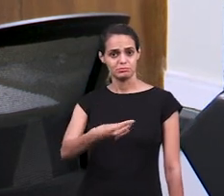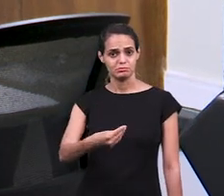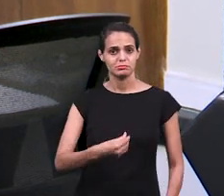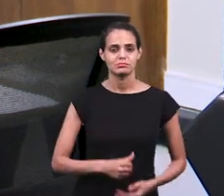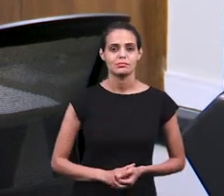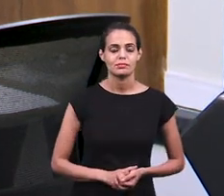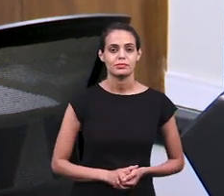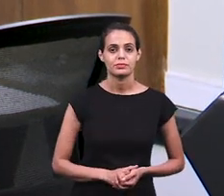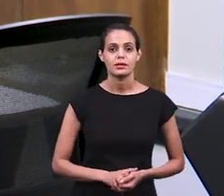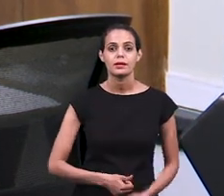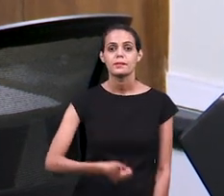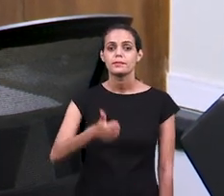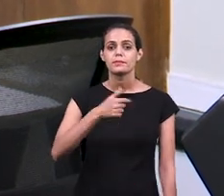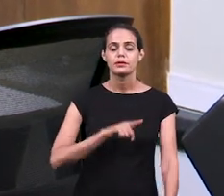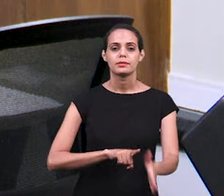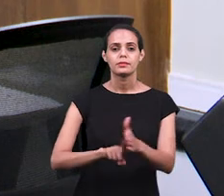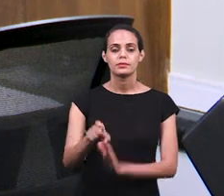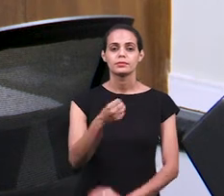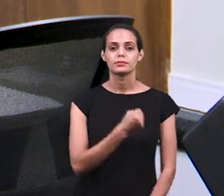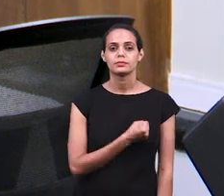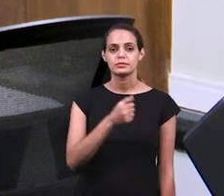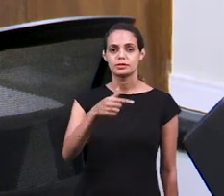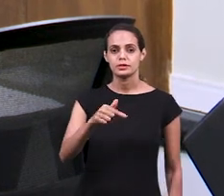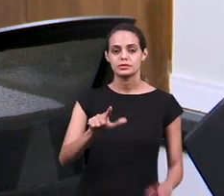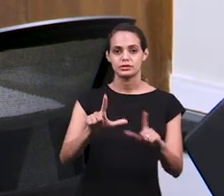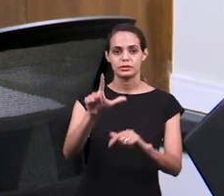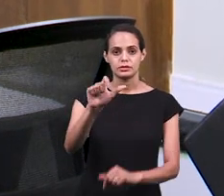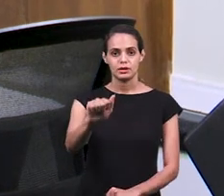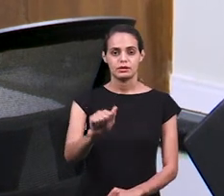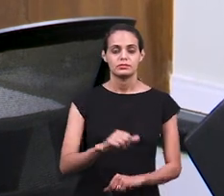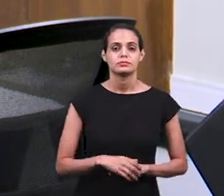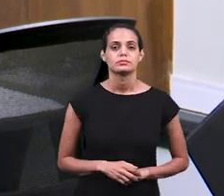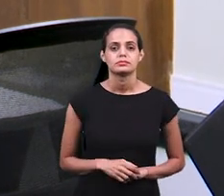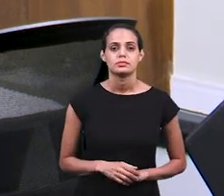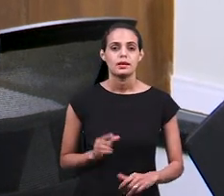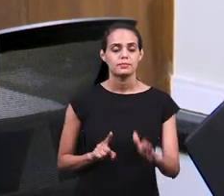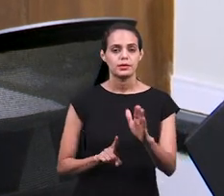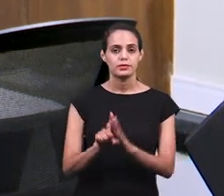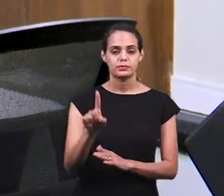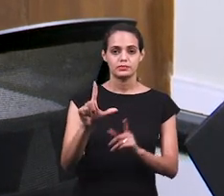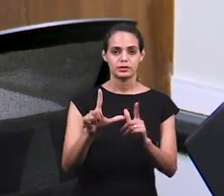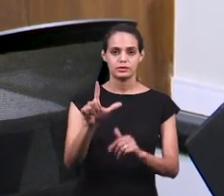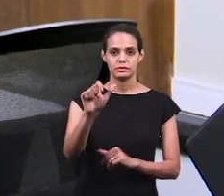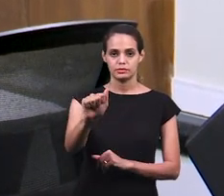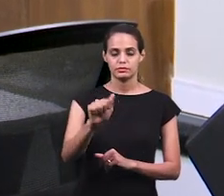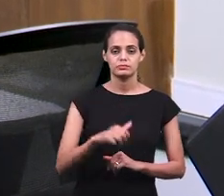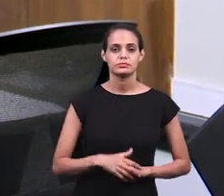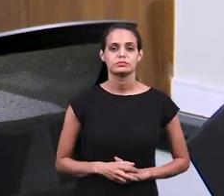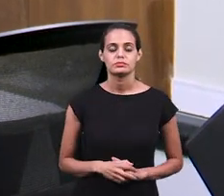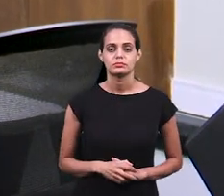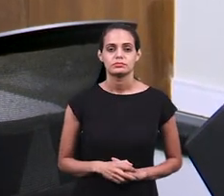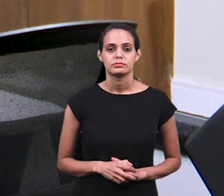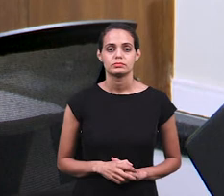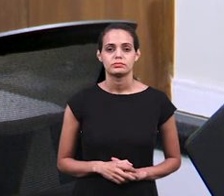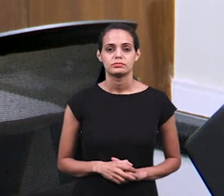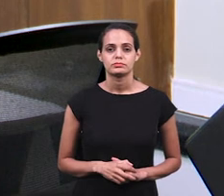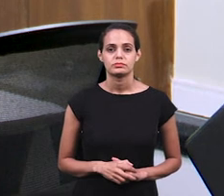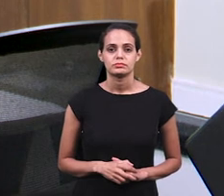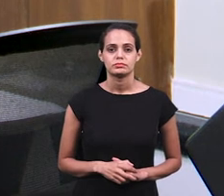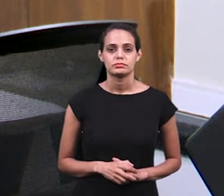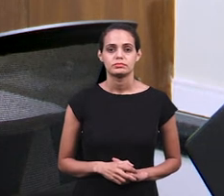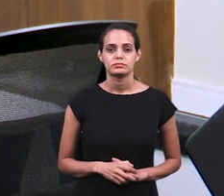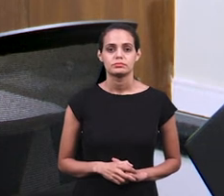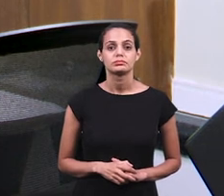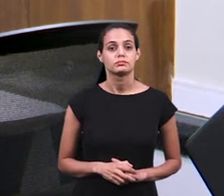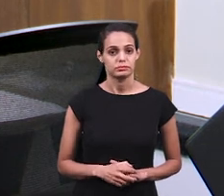filhos. E a primeira pergunta é a 7, letra A. A nossa pergunta 7, letra A, ela vai